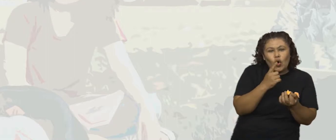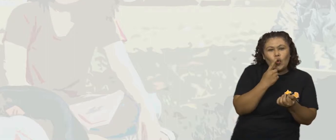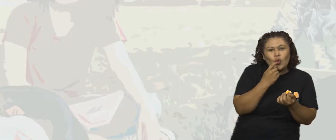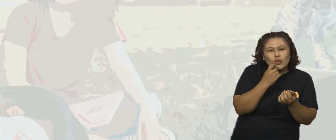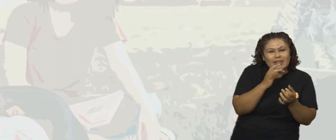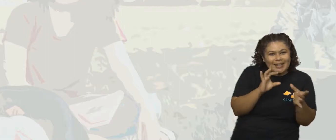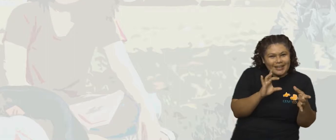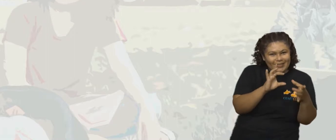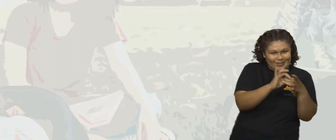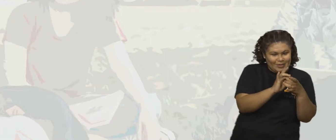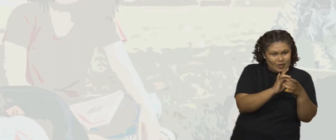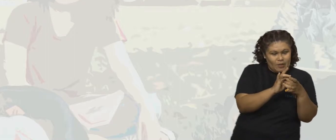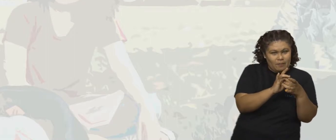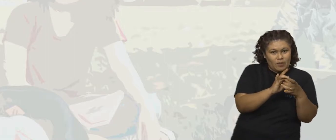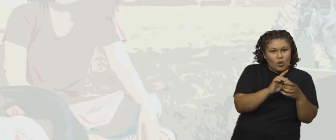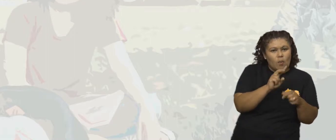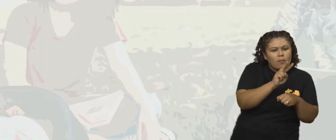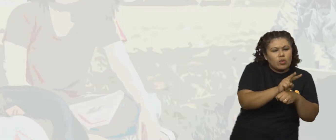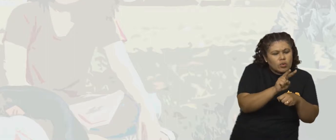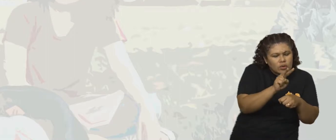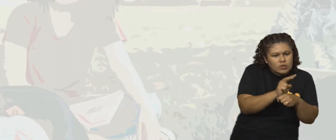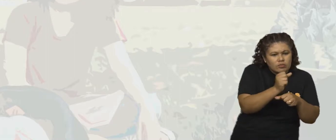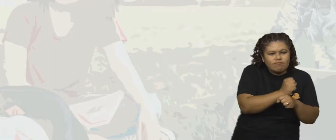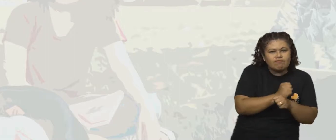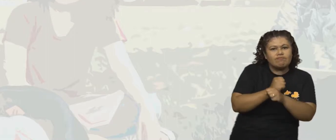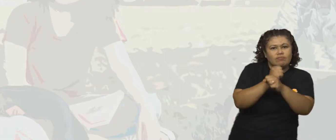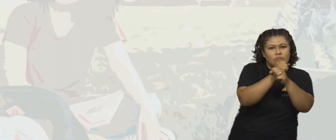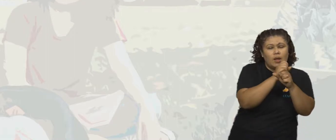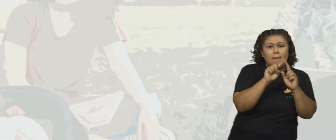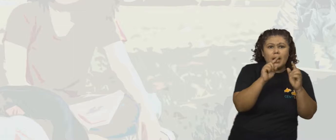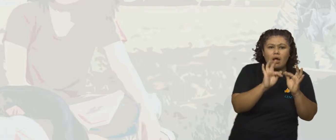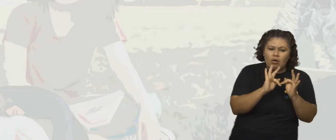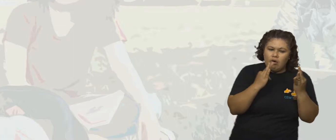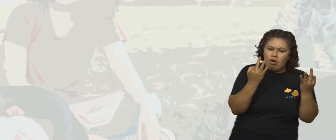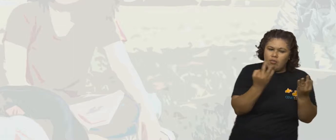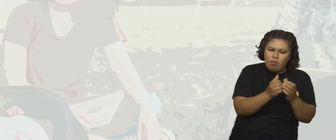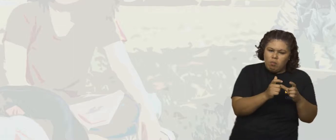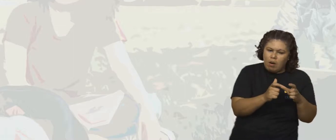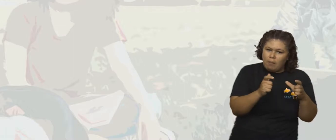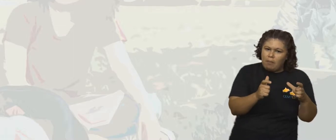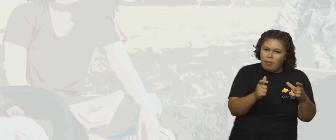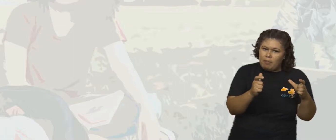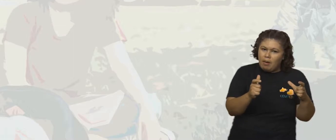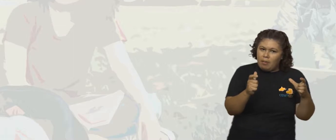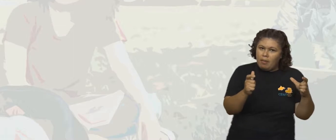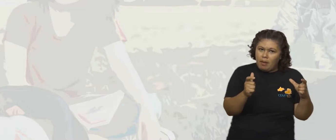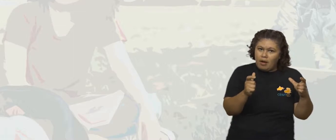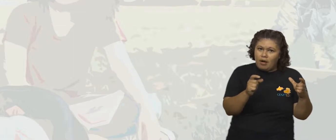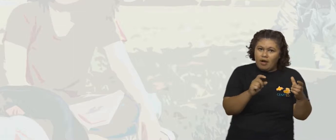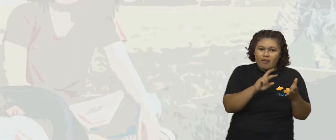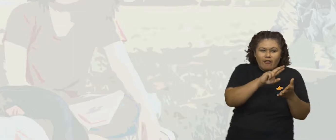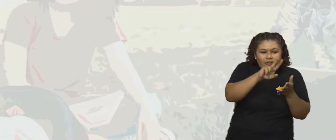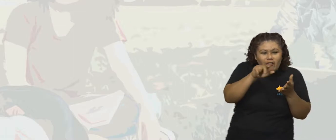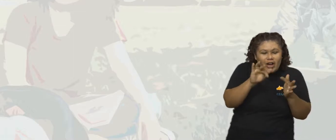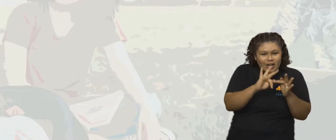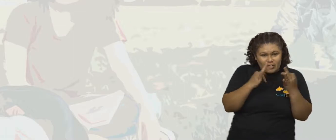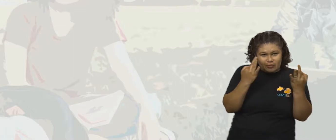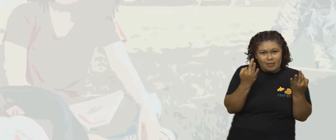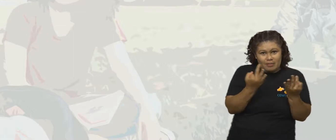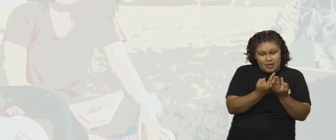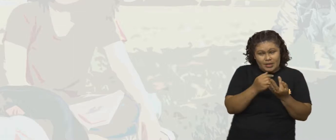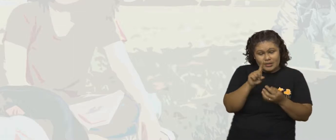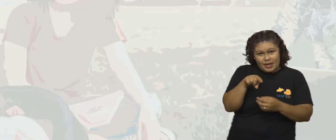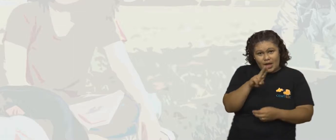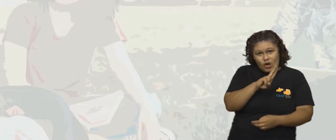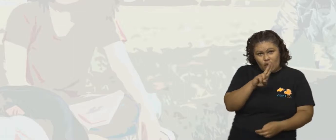e proteção. As famílias começaram a crescer, formando união de famílias, que eram os clãs. Começa